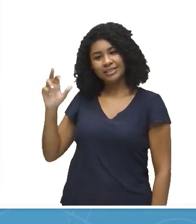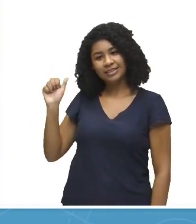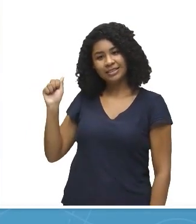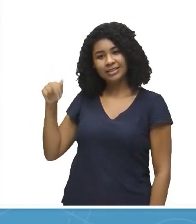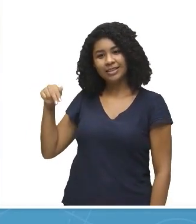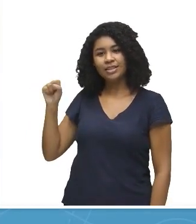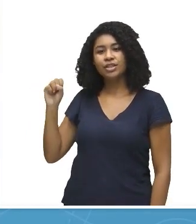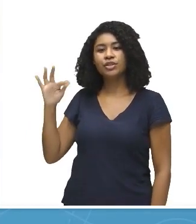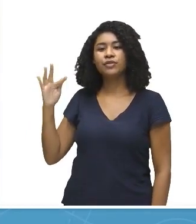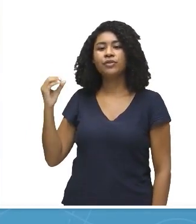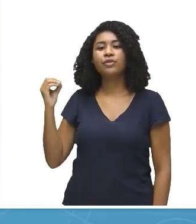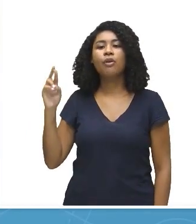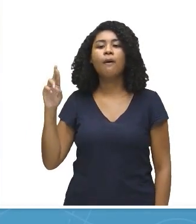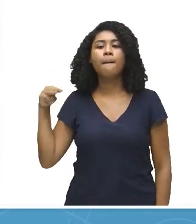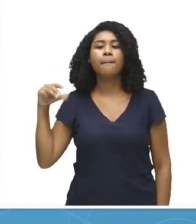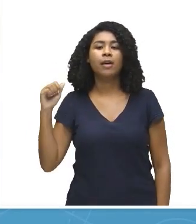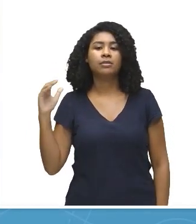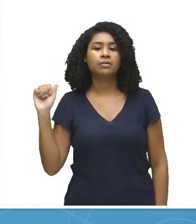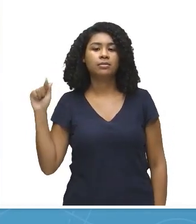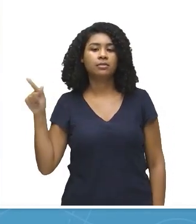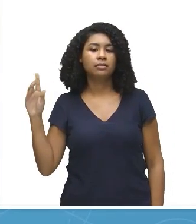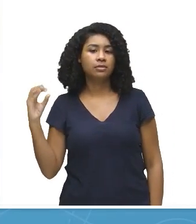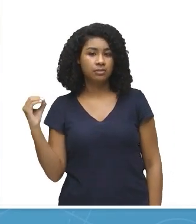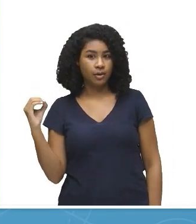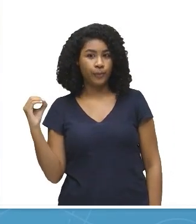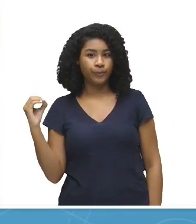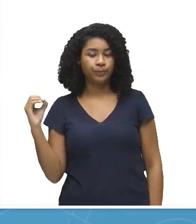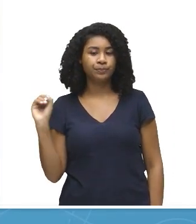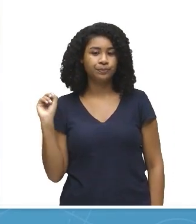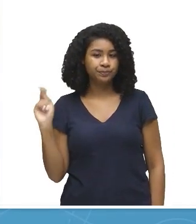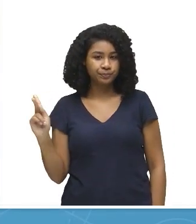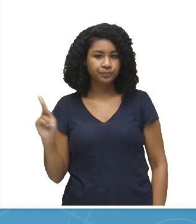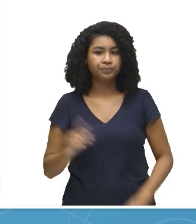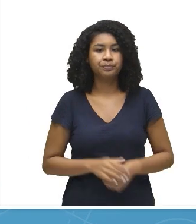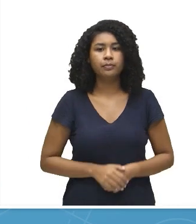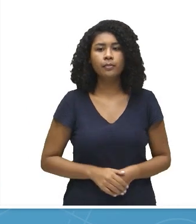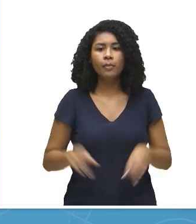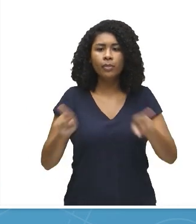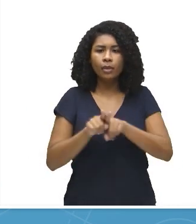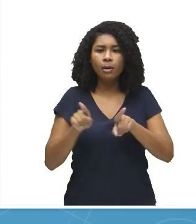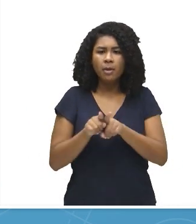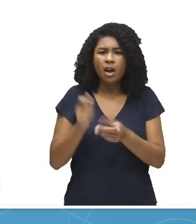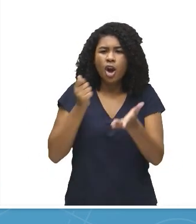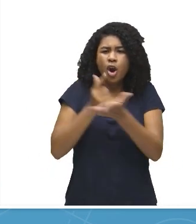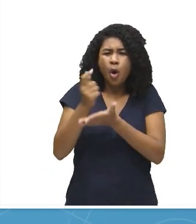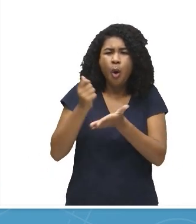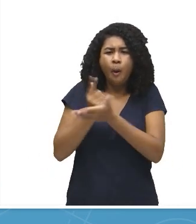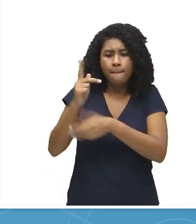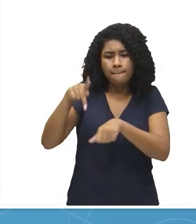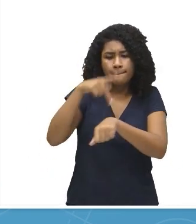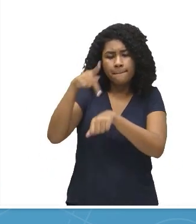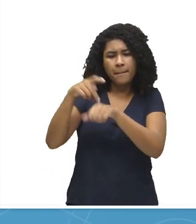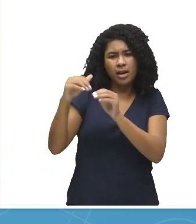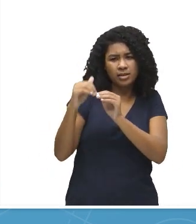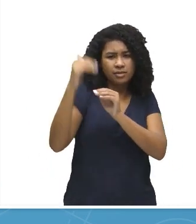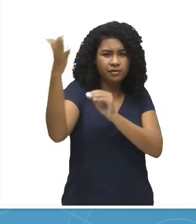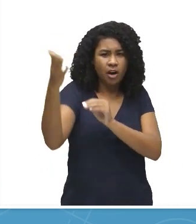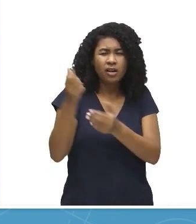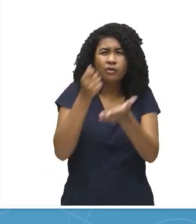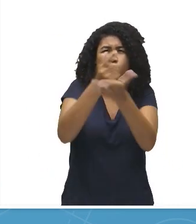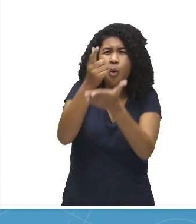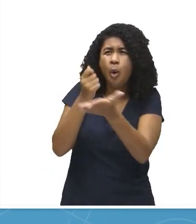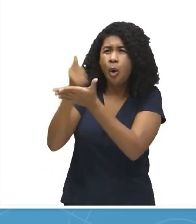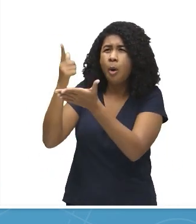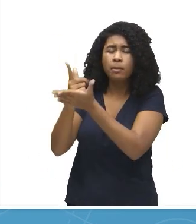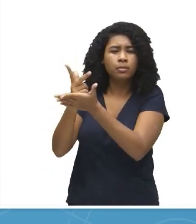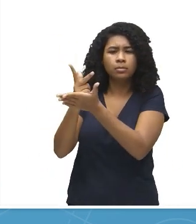temos também a redução das importações, né? Foi um outro fator também que contribuiu para a industrialização.